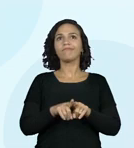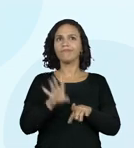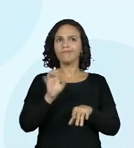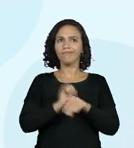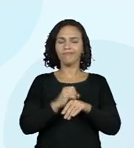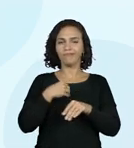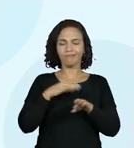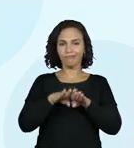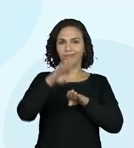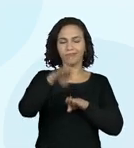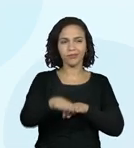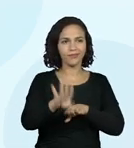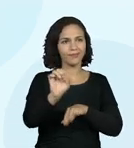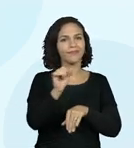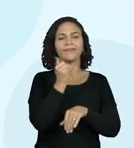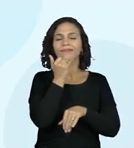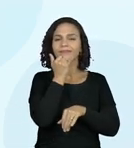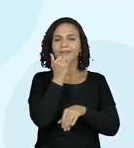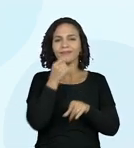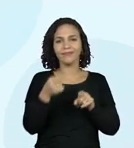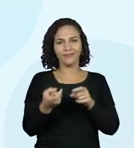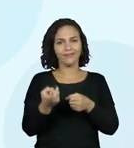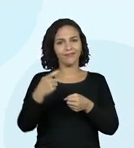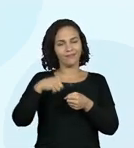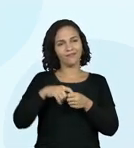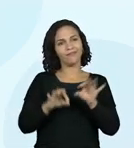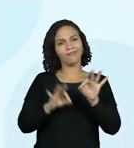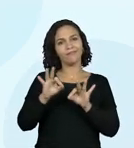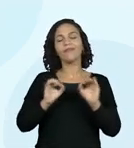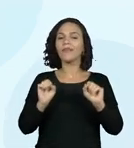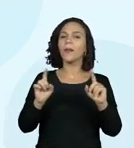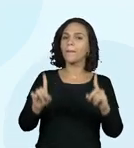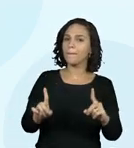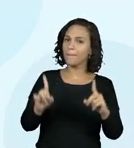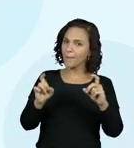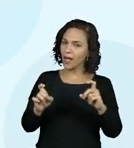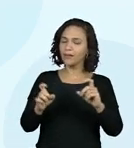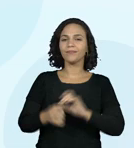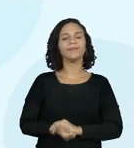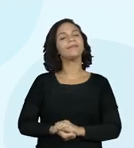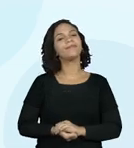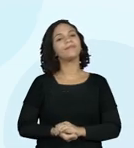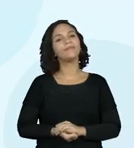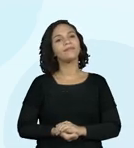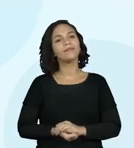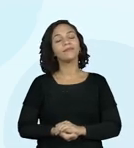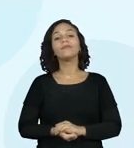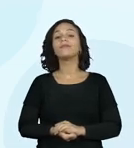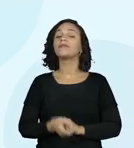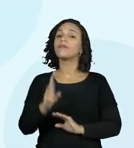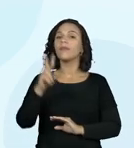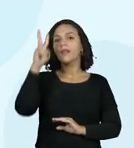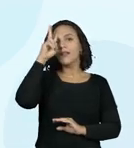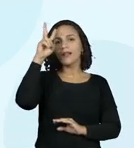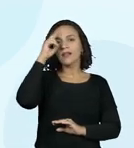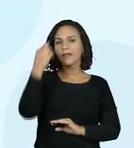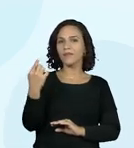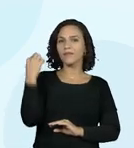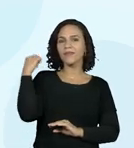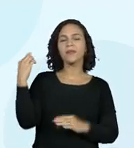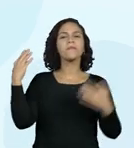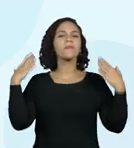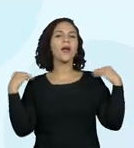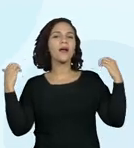já me acelerei. Turma, desculpa aí. Mas vai, já prepara o print e já vamos começar acelerado. Retomando, lembra aquele pessoal que estava passeando na